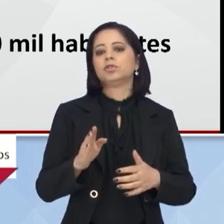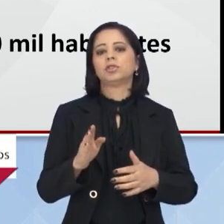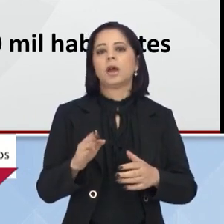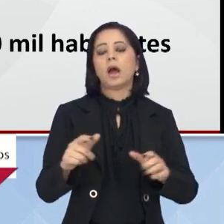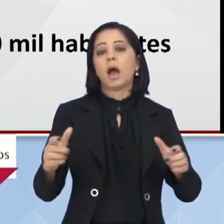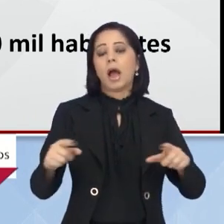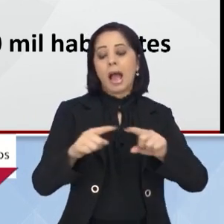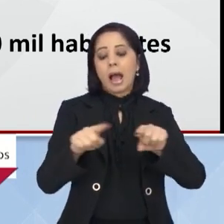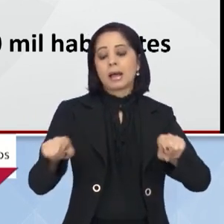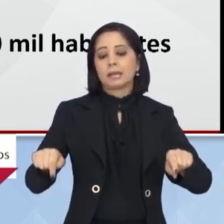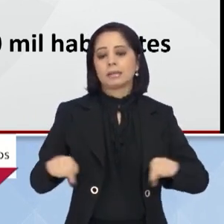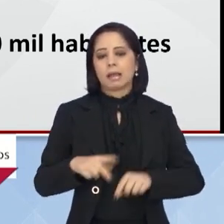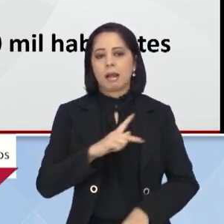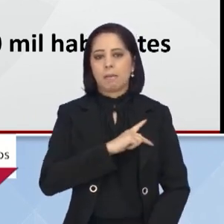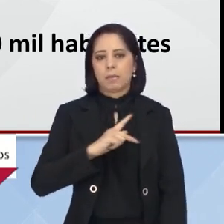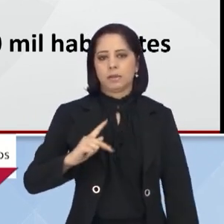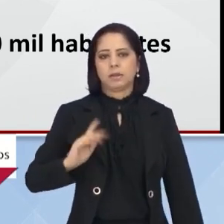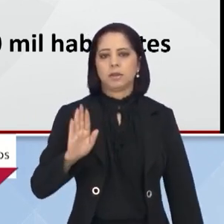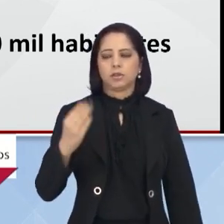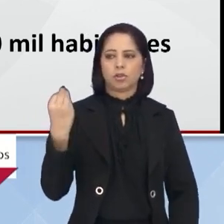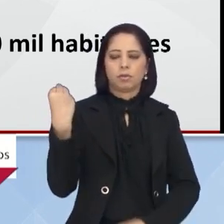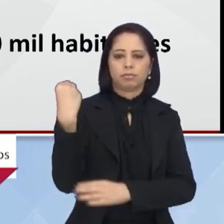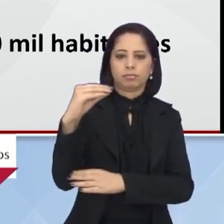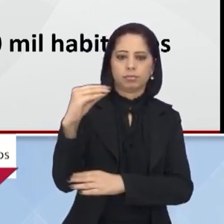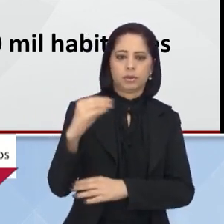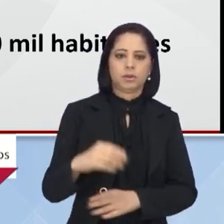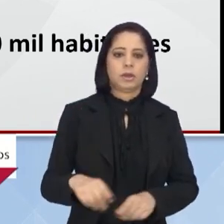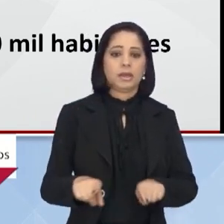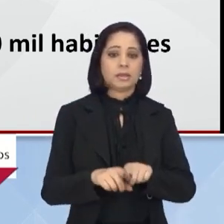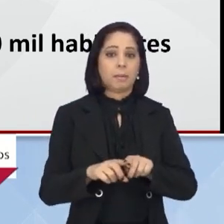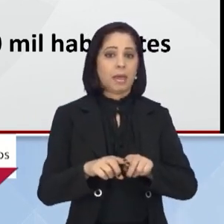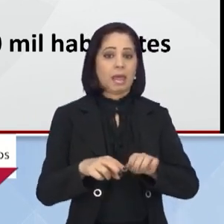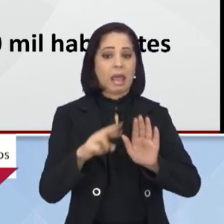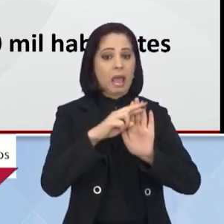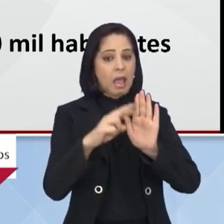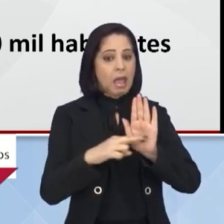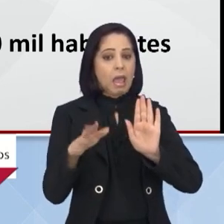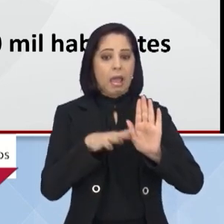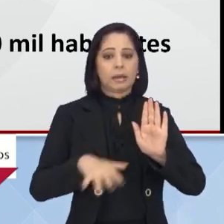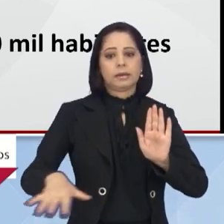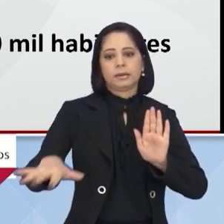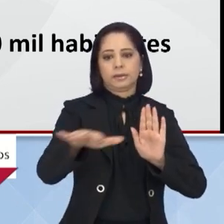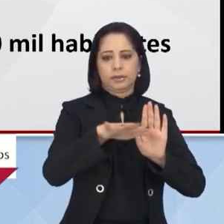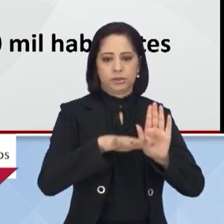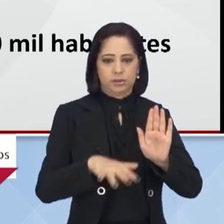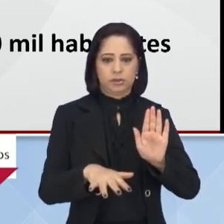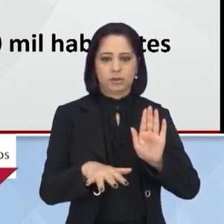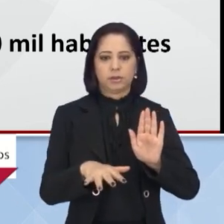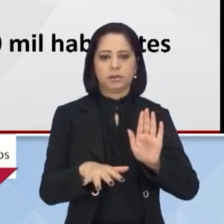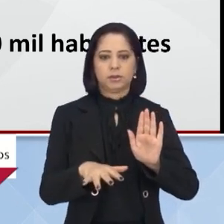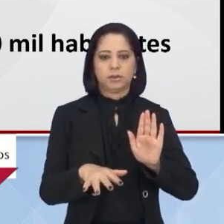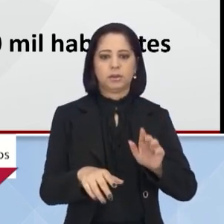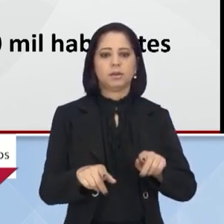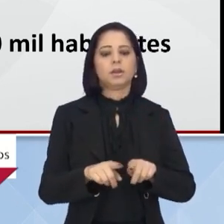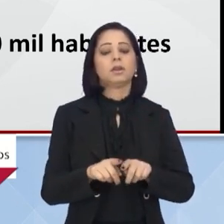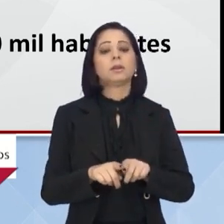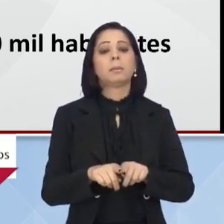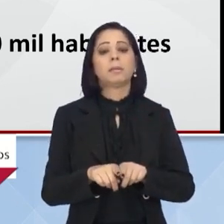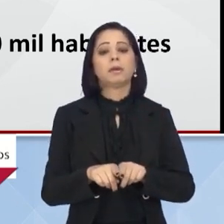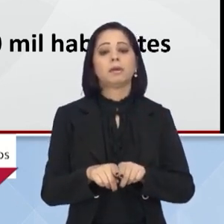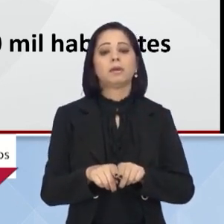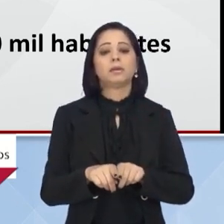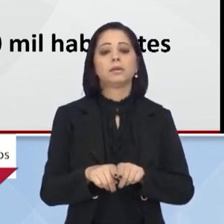presidência esse ano né Vamos falar um pouco de regras gerais da lei né as principais pontos das regras Gerais e por fim